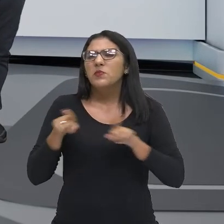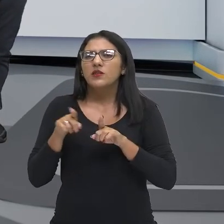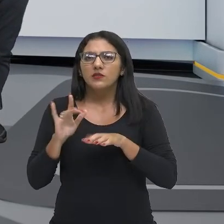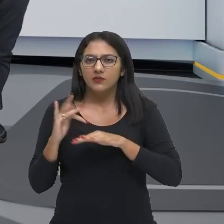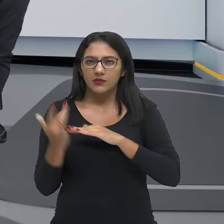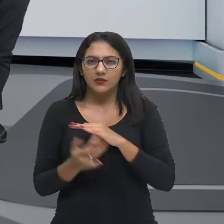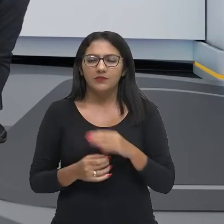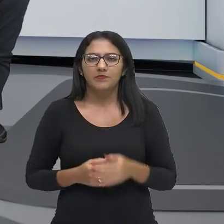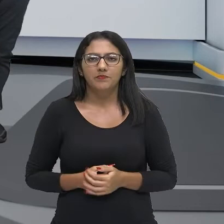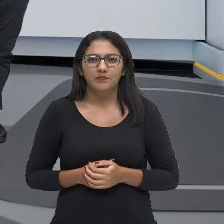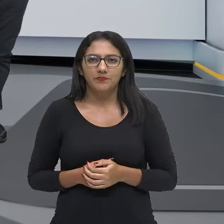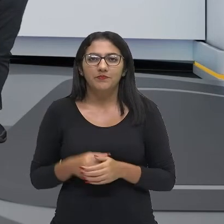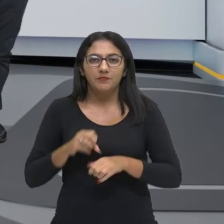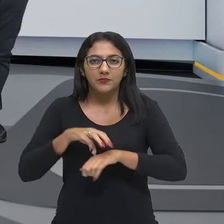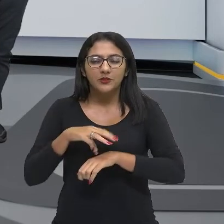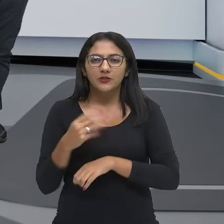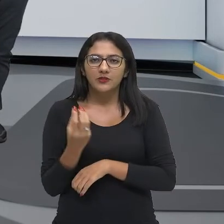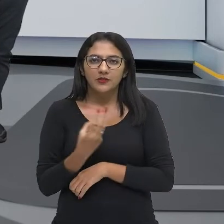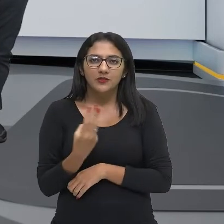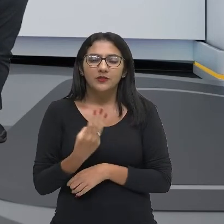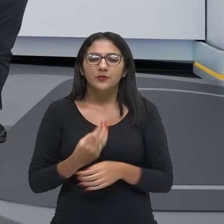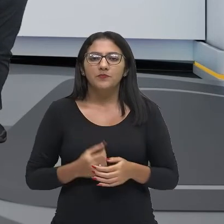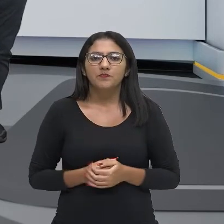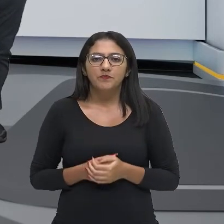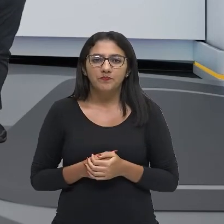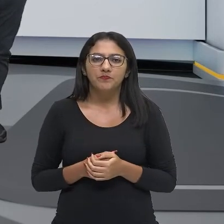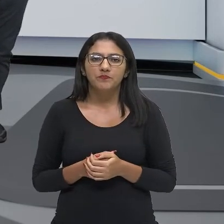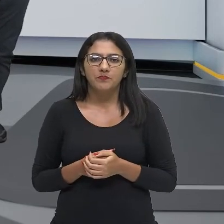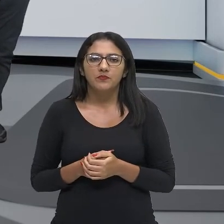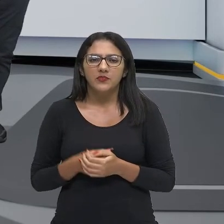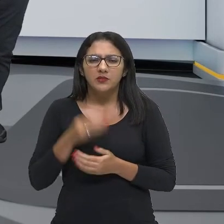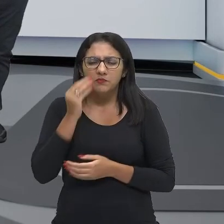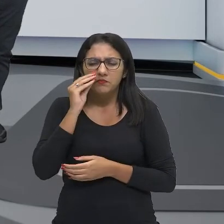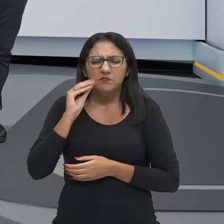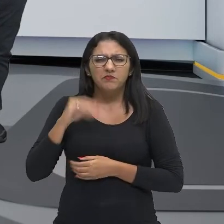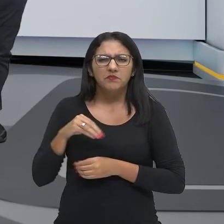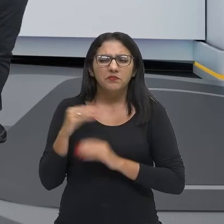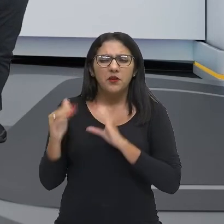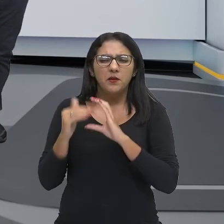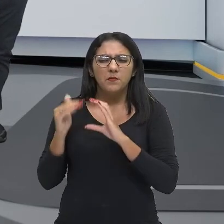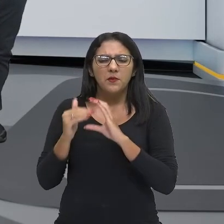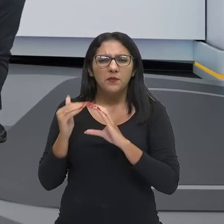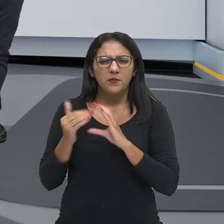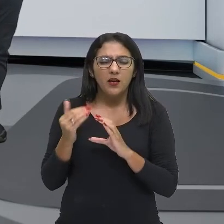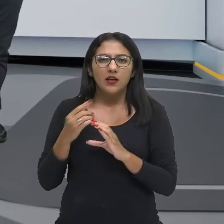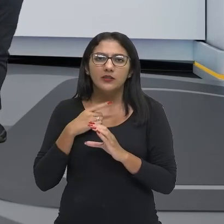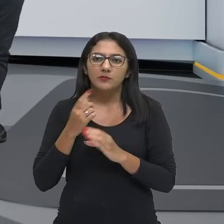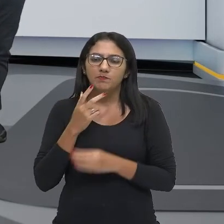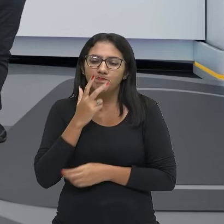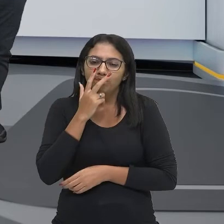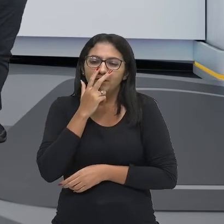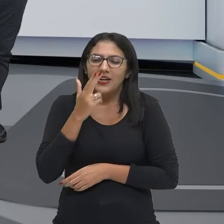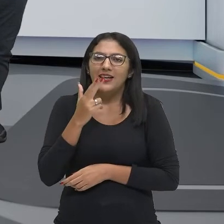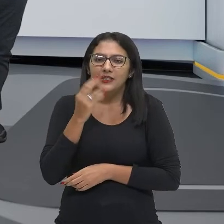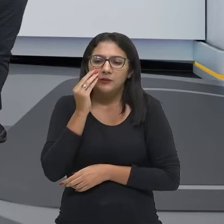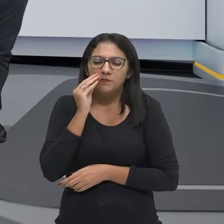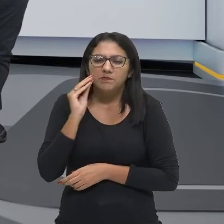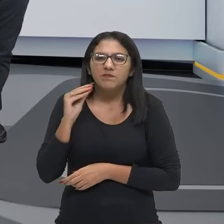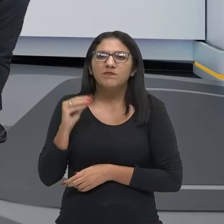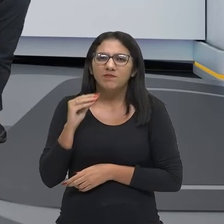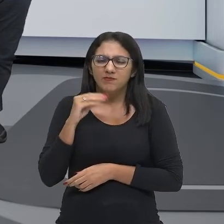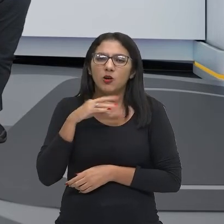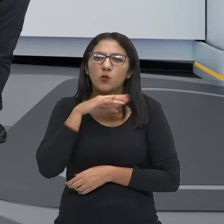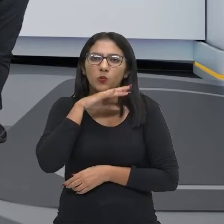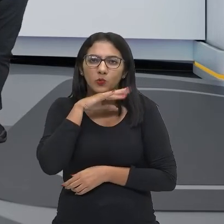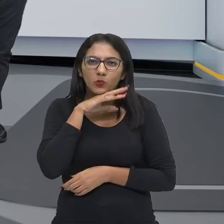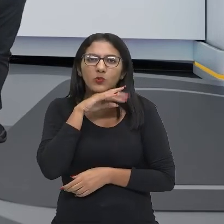Vamos para a dica 3. Deixar de responder mensagens também é considerar algo rude, e, consequentemente,